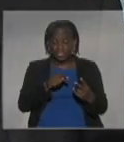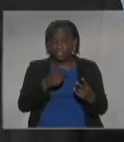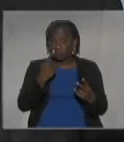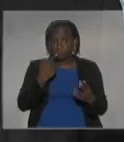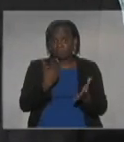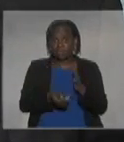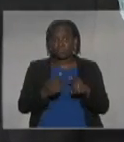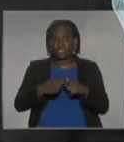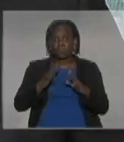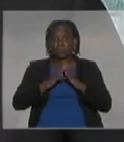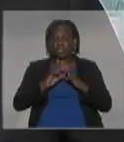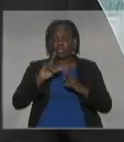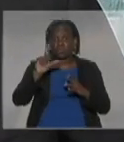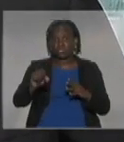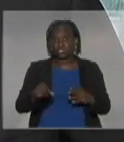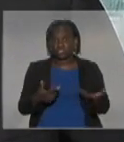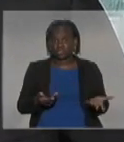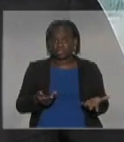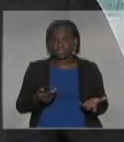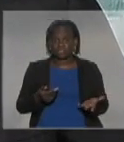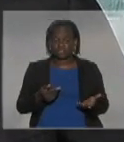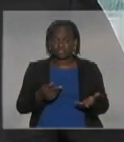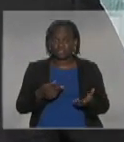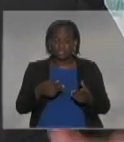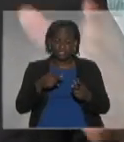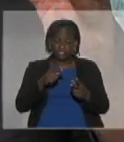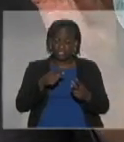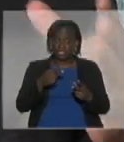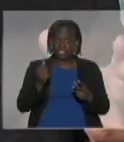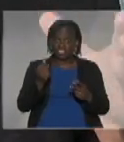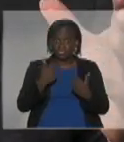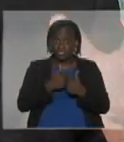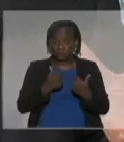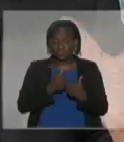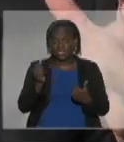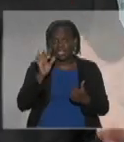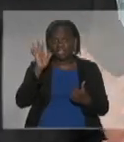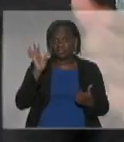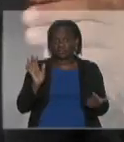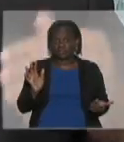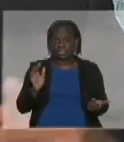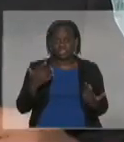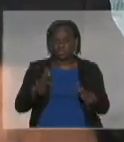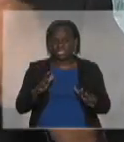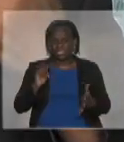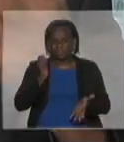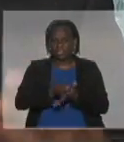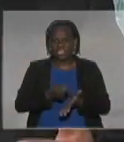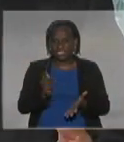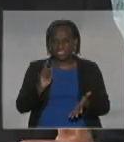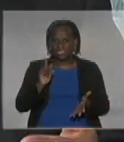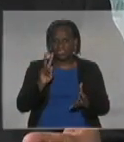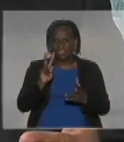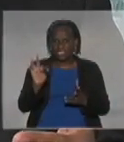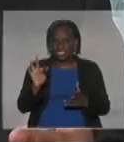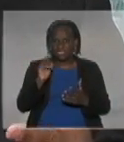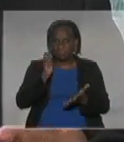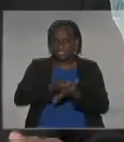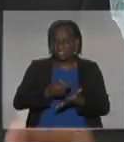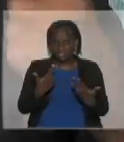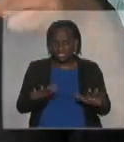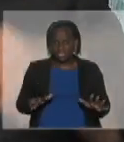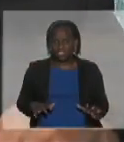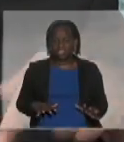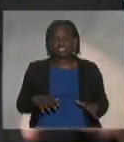repente um deixa de ser selecionado porque mora no município, mora no local em que o custo da passagem é maior, ele não quer gastar mais com o vale